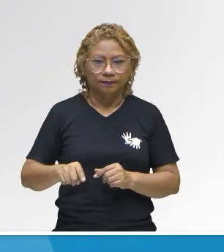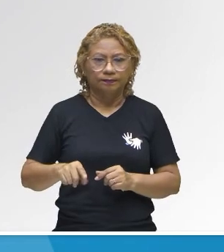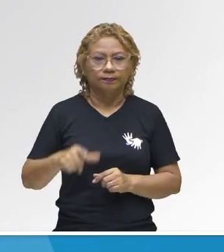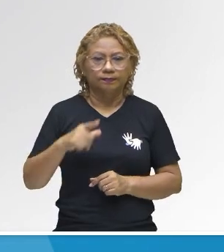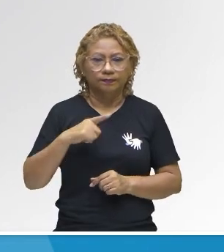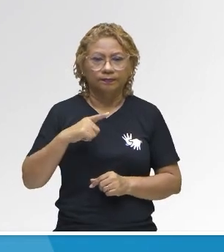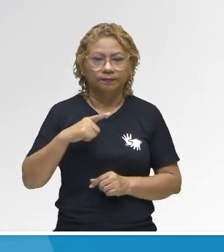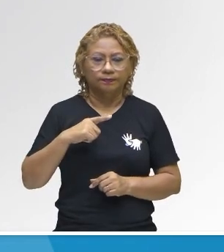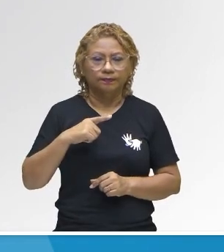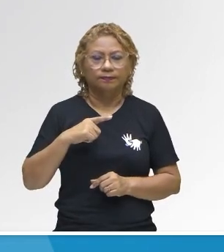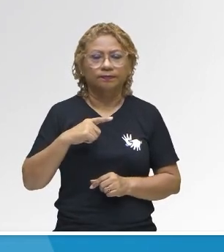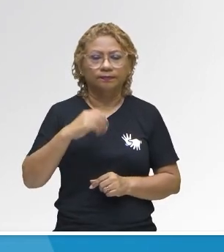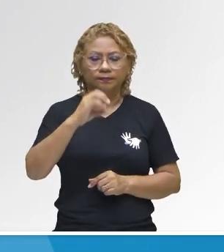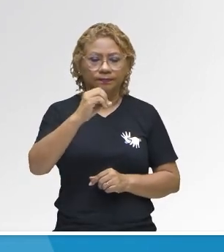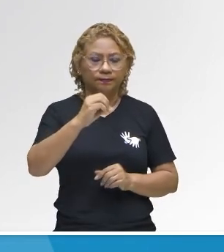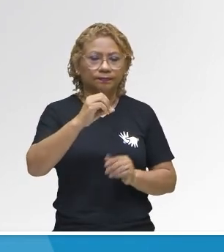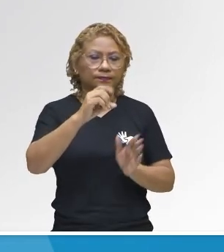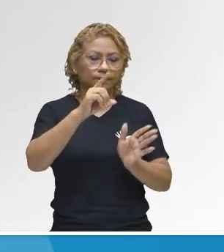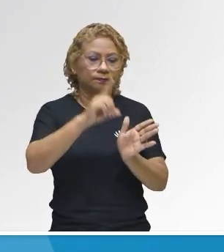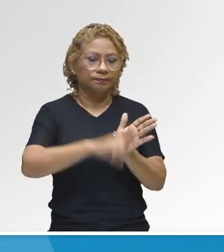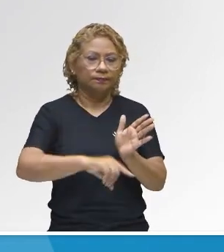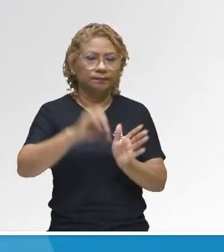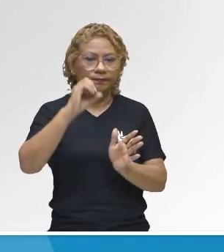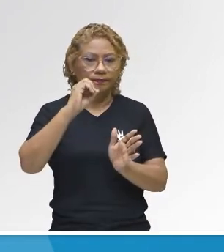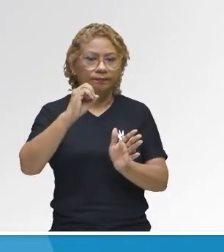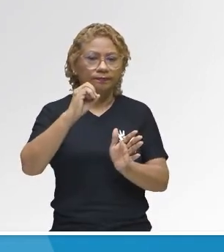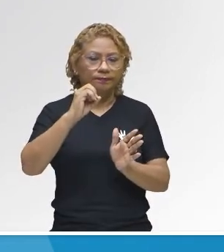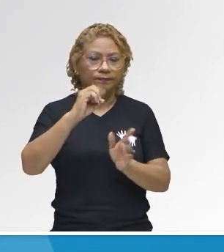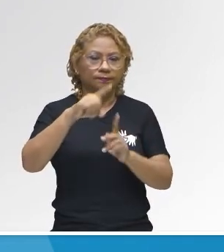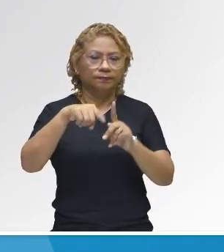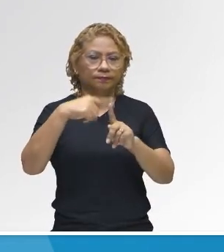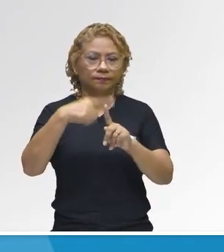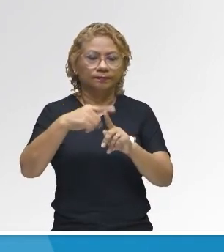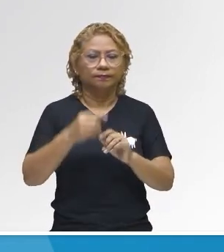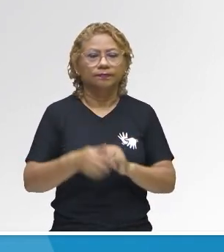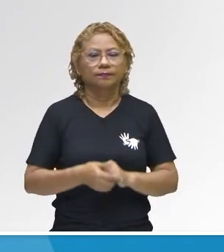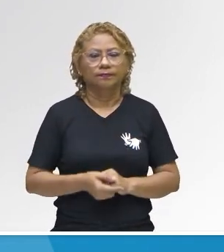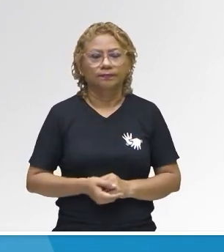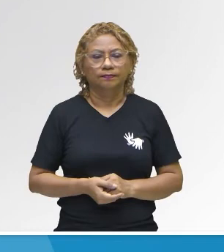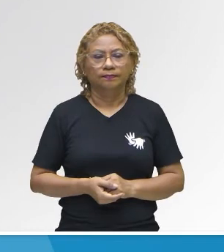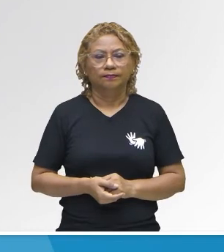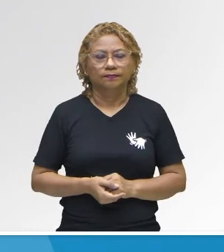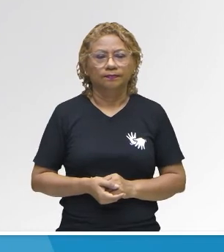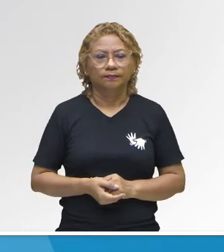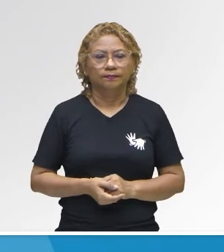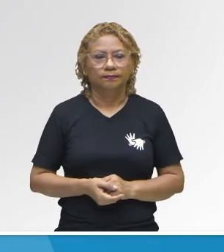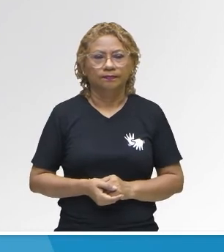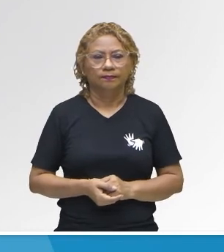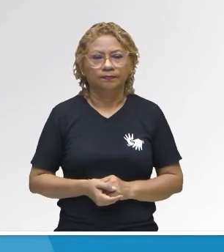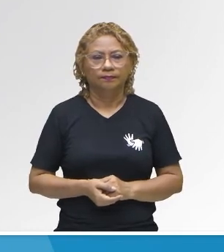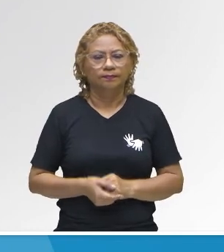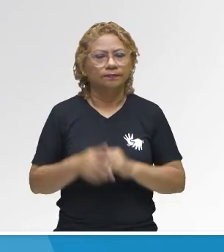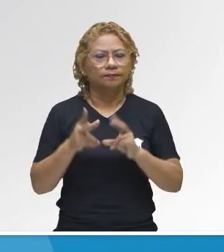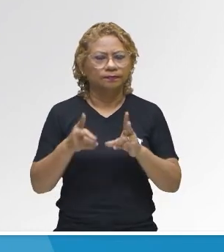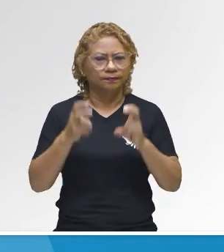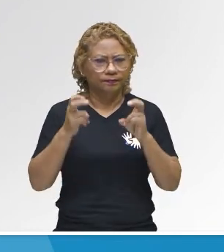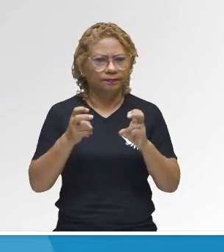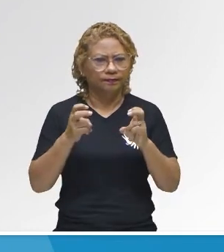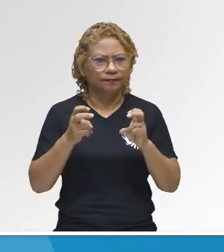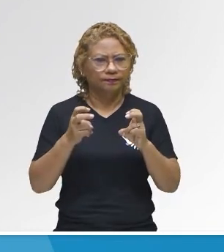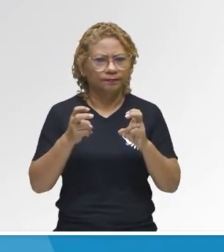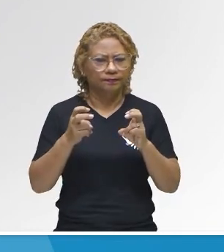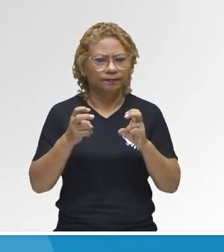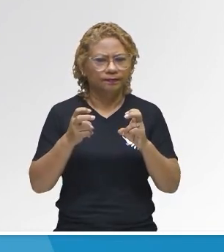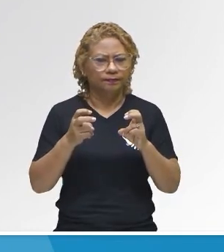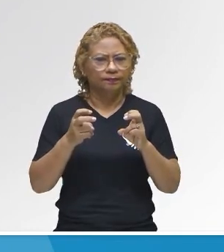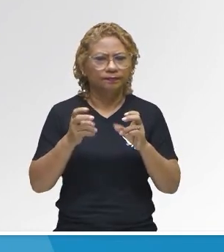infinito. Temos aqui um exemplo E a gente vai descobrir agora qual é o domínio